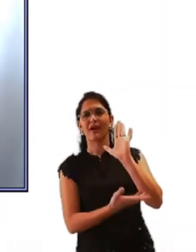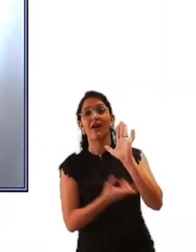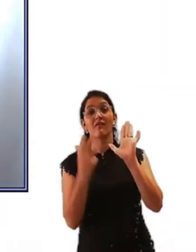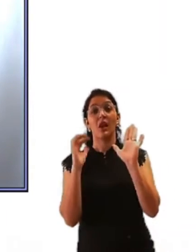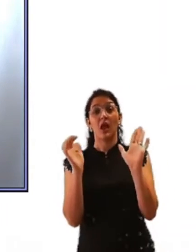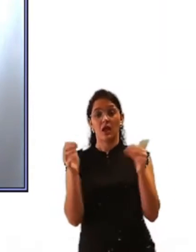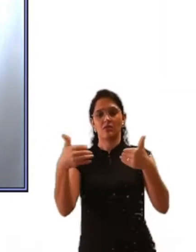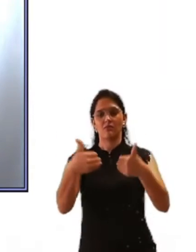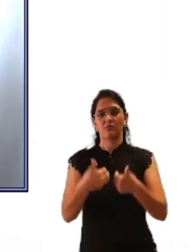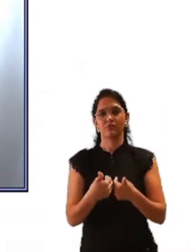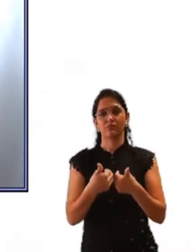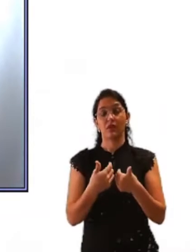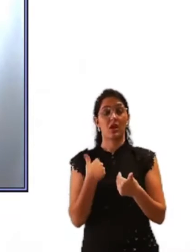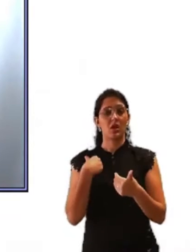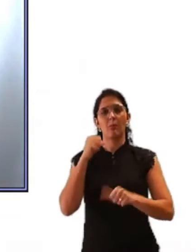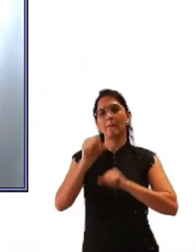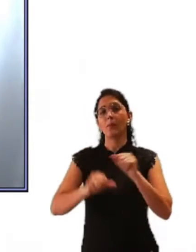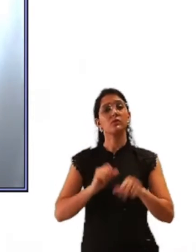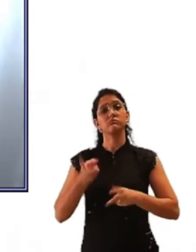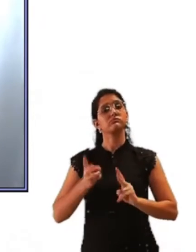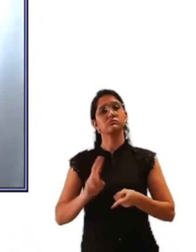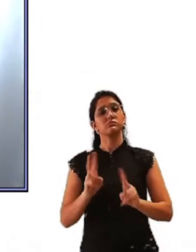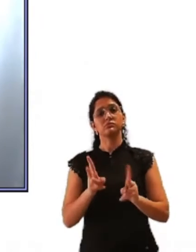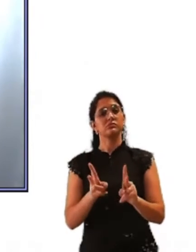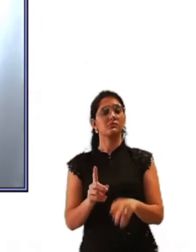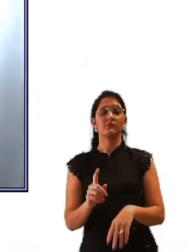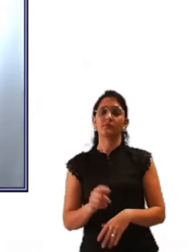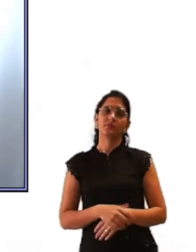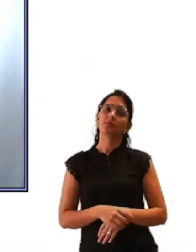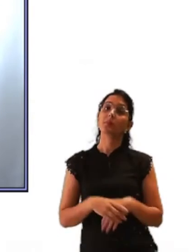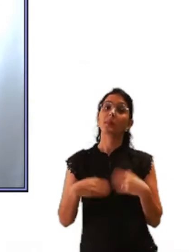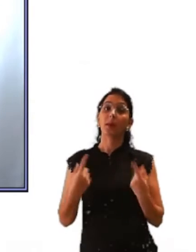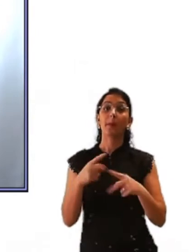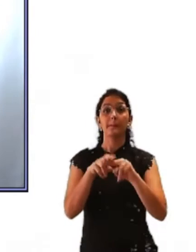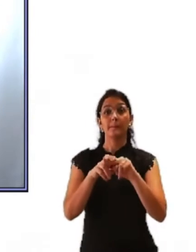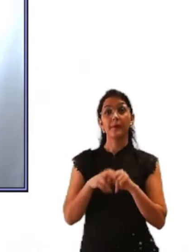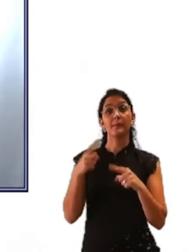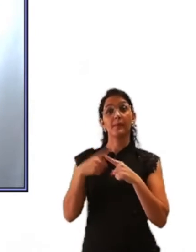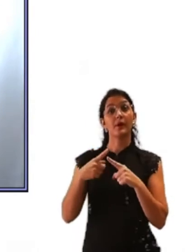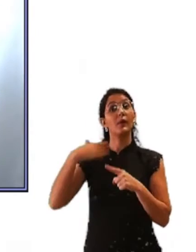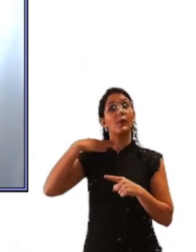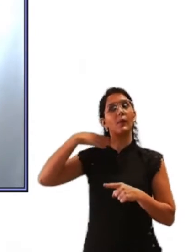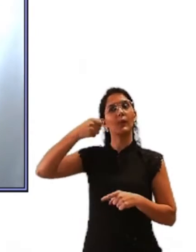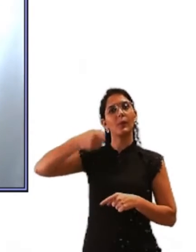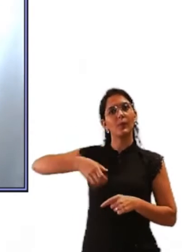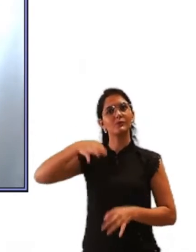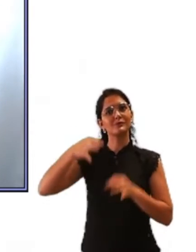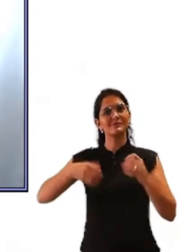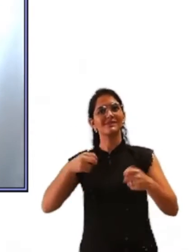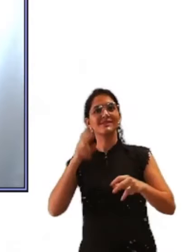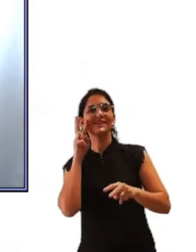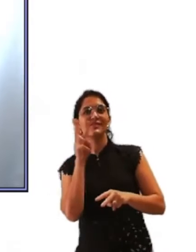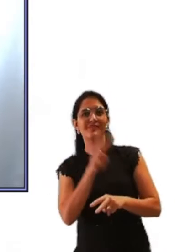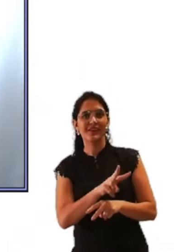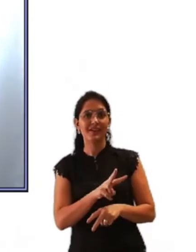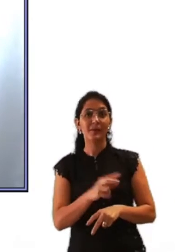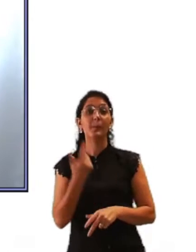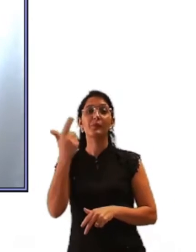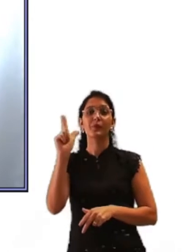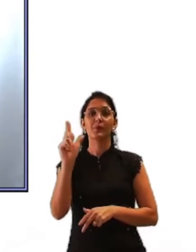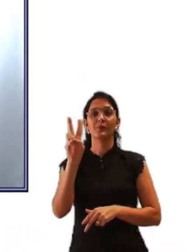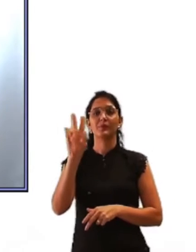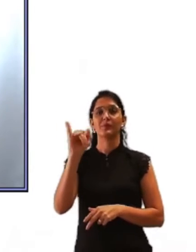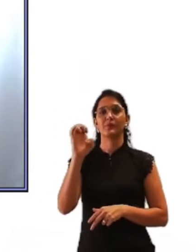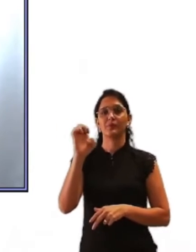egocêntrico, né? Por quê? Exatamente porque o juiz teria que observar o que está sendo utilizado. Um outro viés que aí também nessa ideia seria